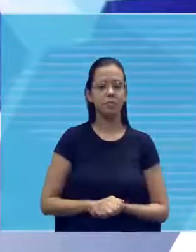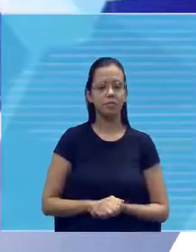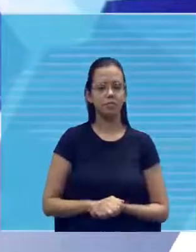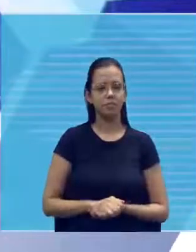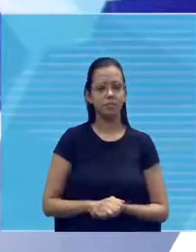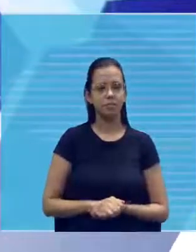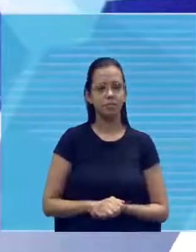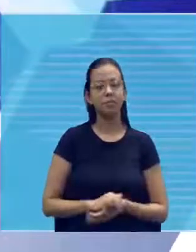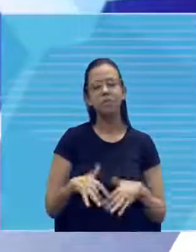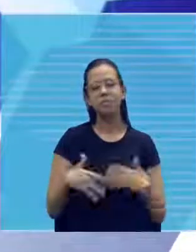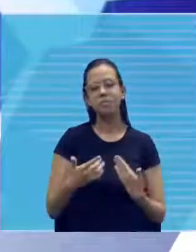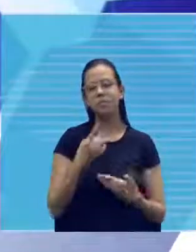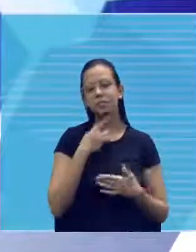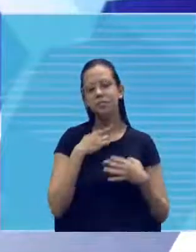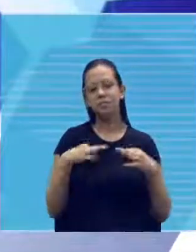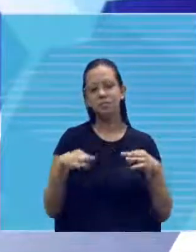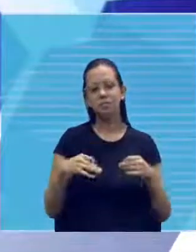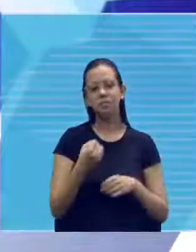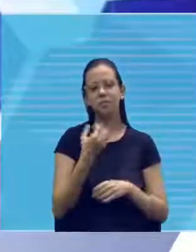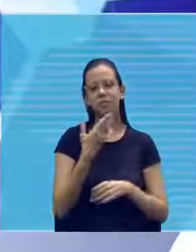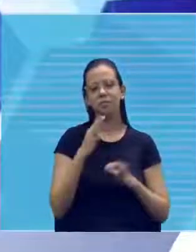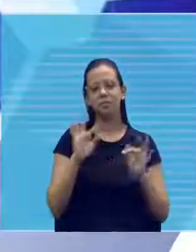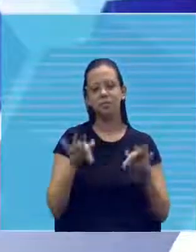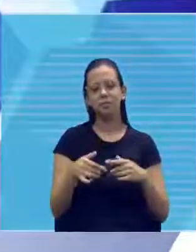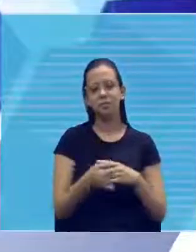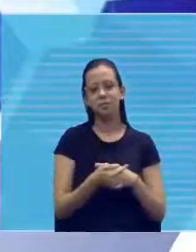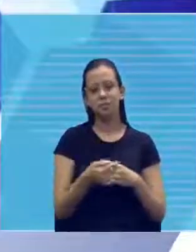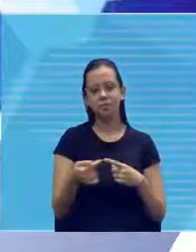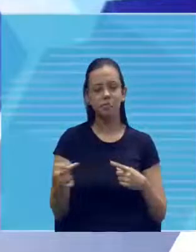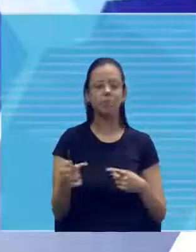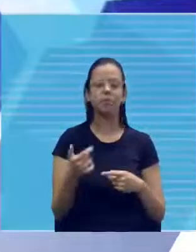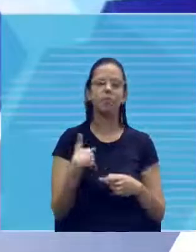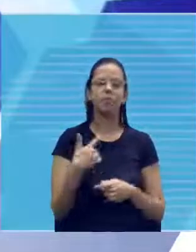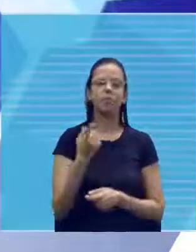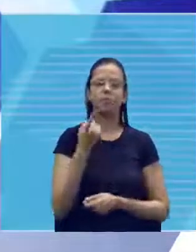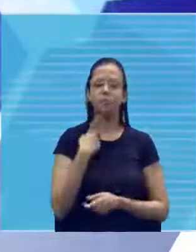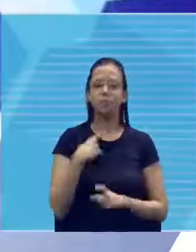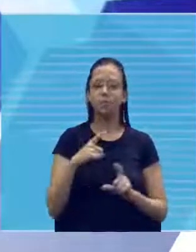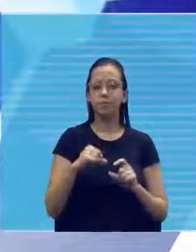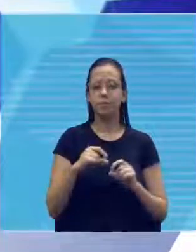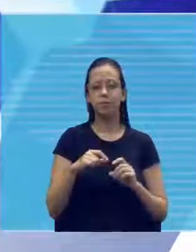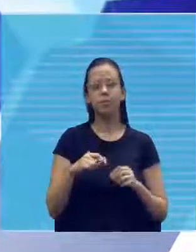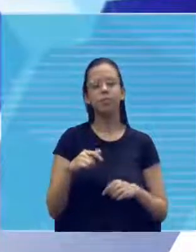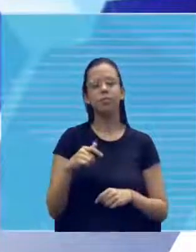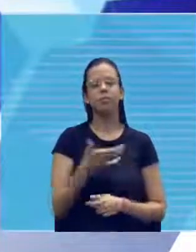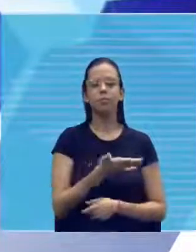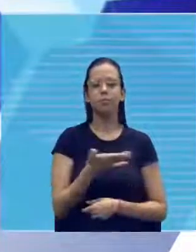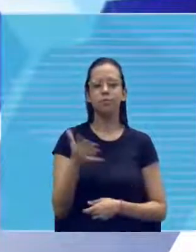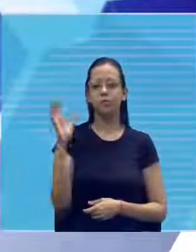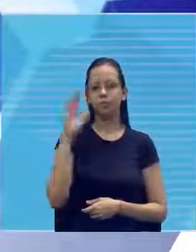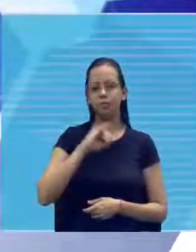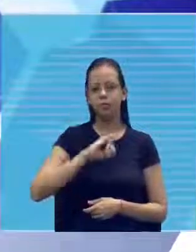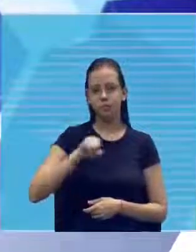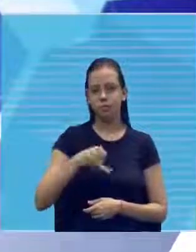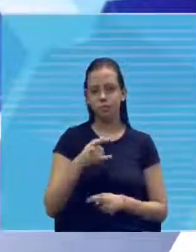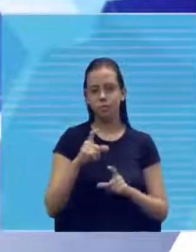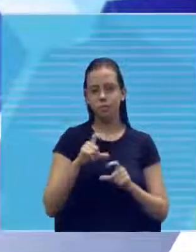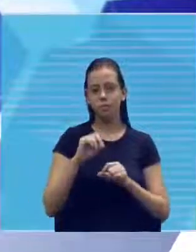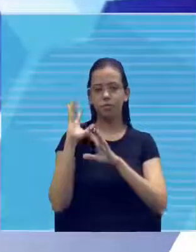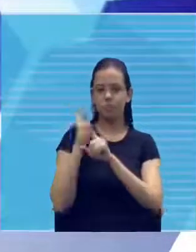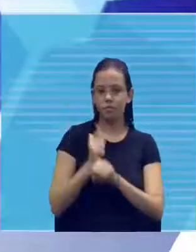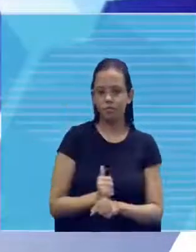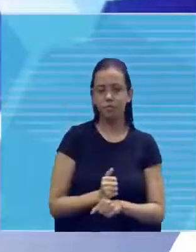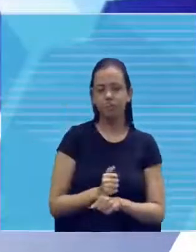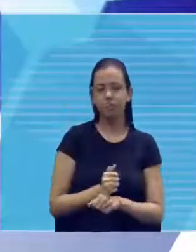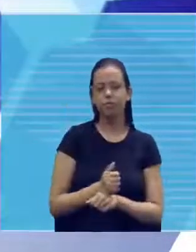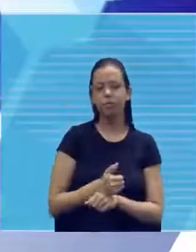um excelente final de semana para vocês, tá bom? Que vocês aproveitem aí para revisar na nossa